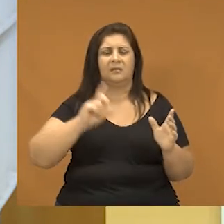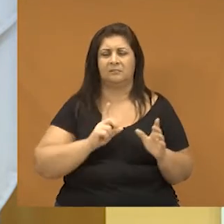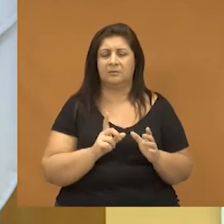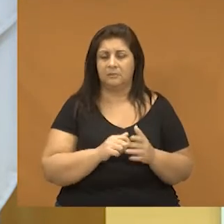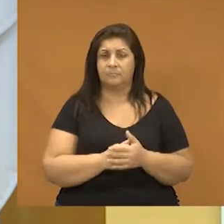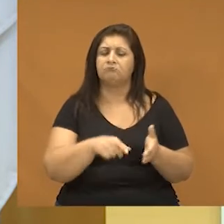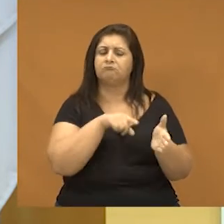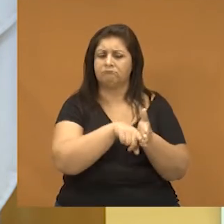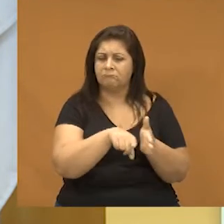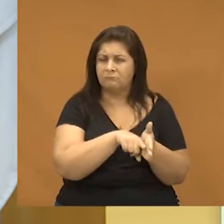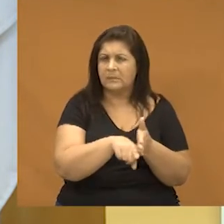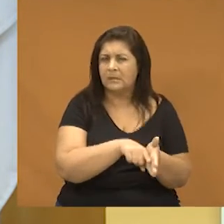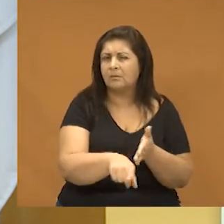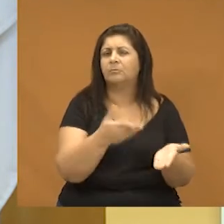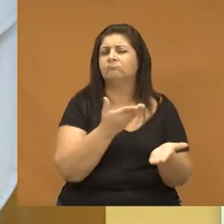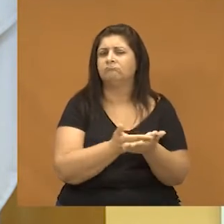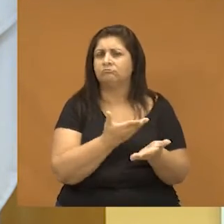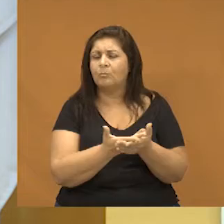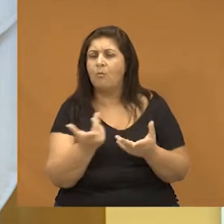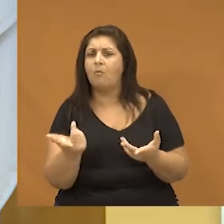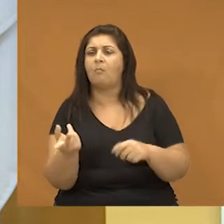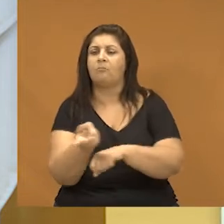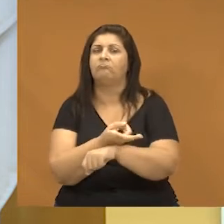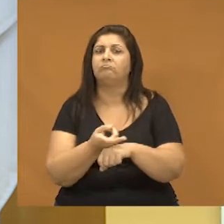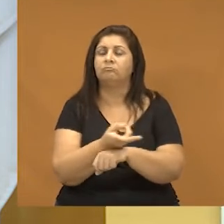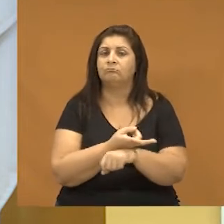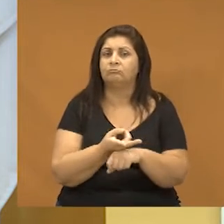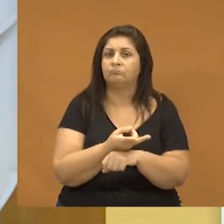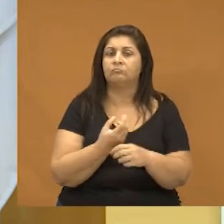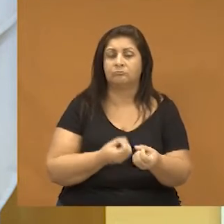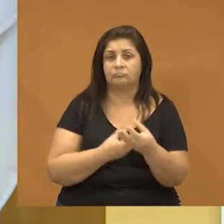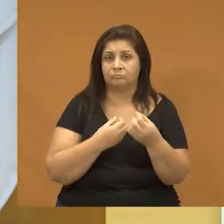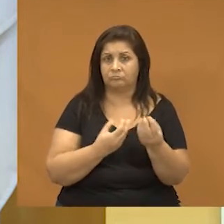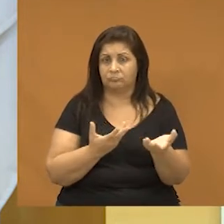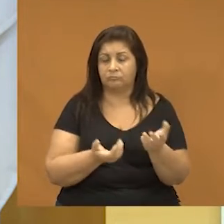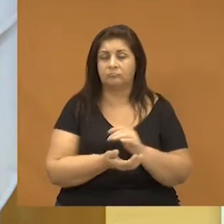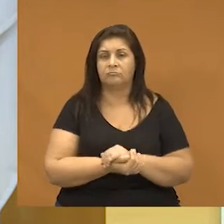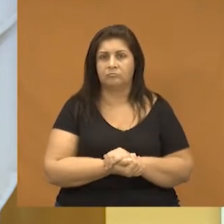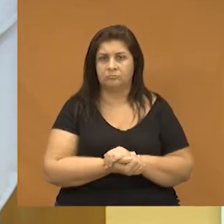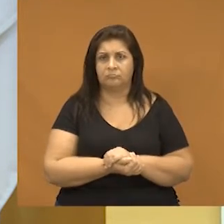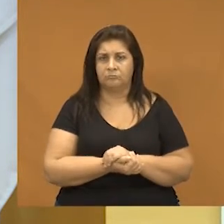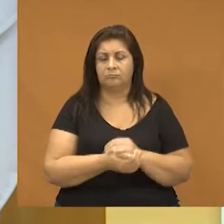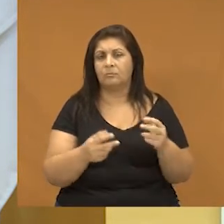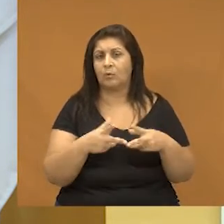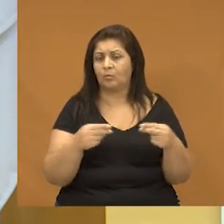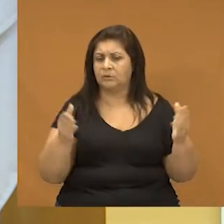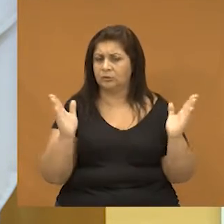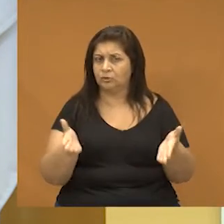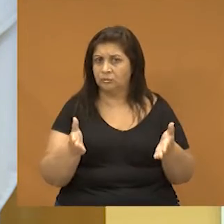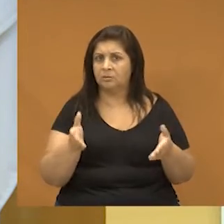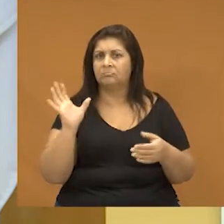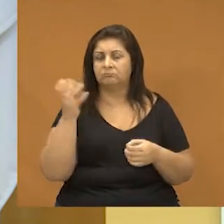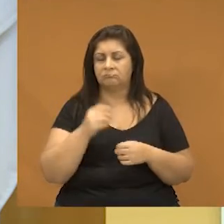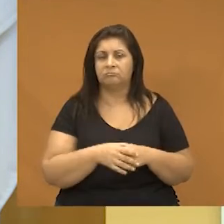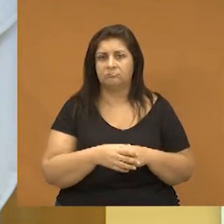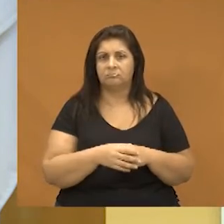cartola. Obviamente que você buscou, inclusive, já situações que já são concretas, né? Você